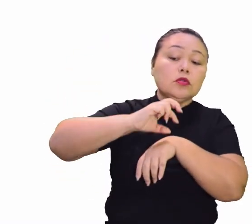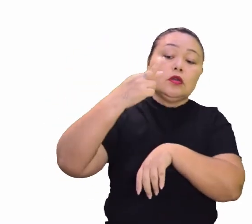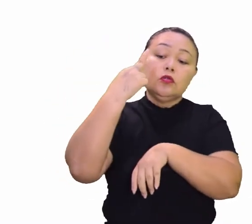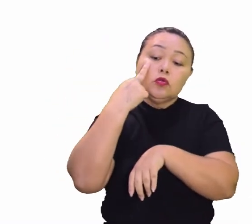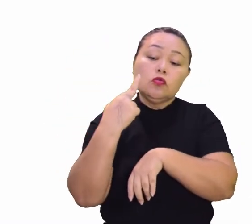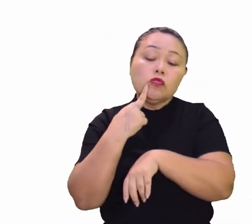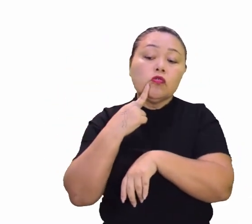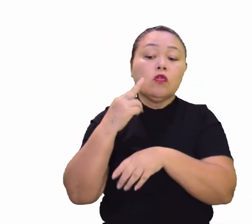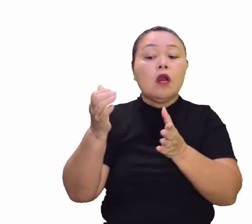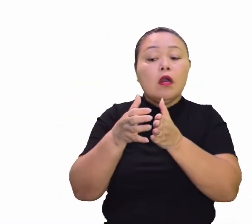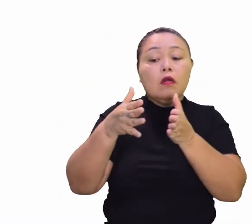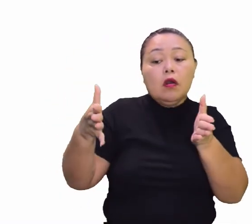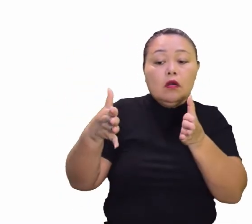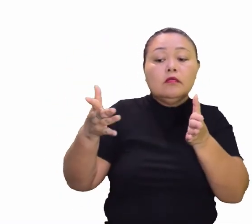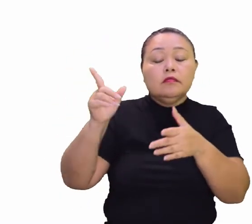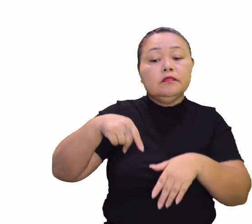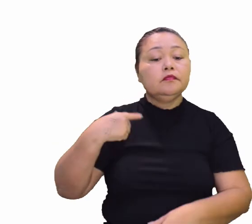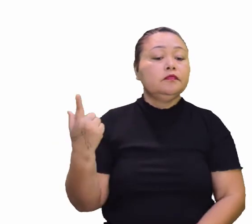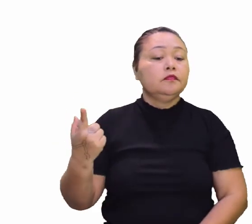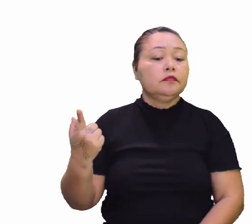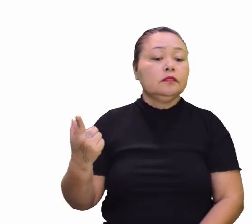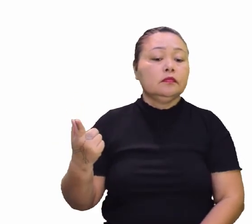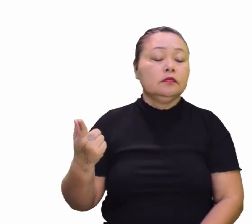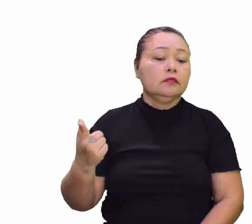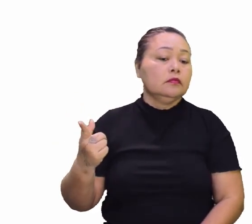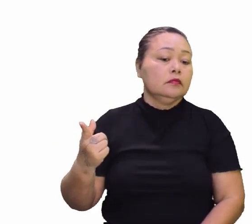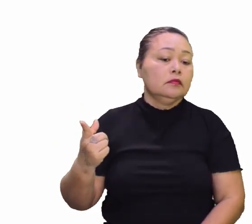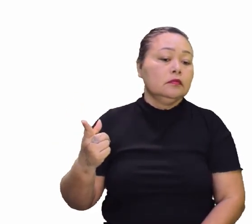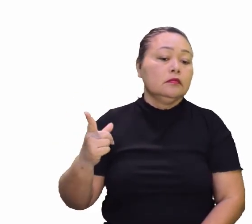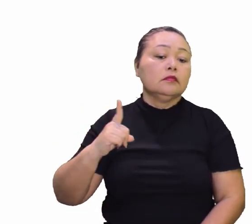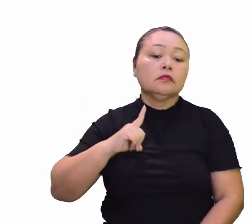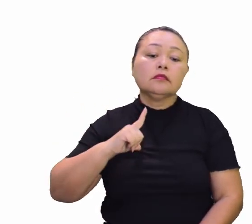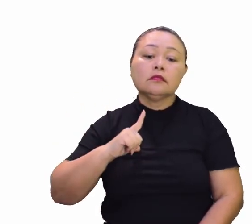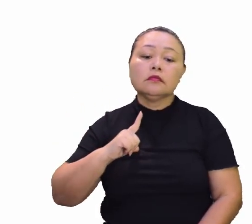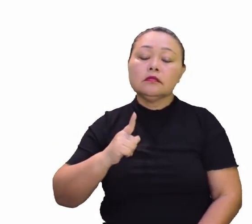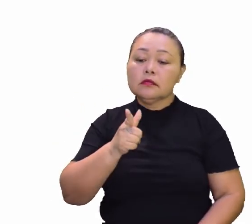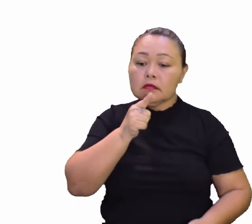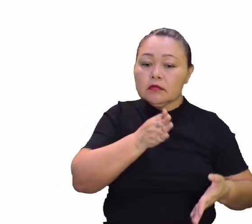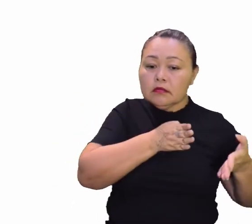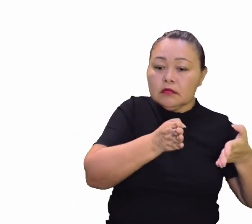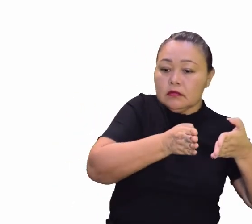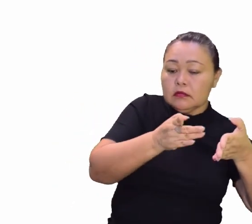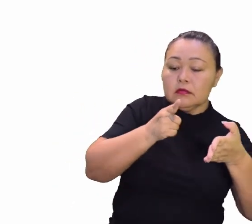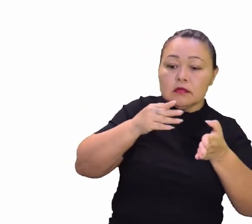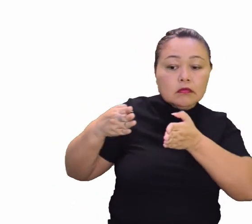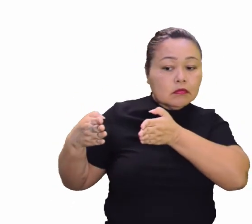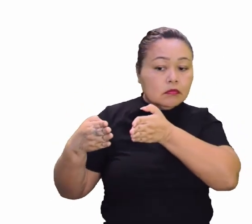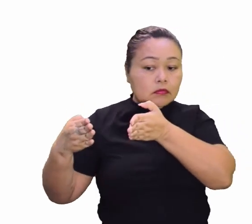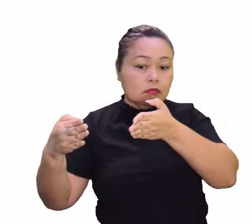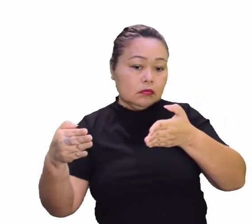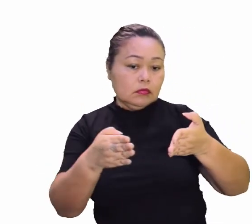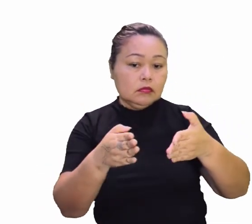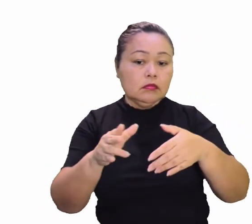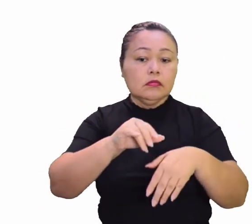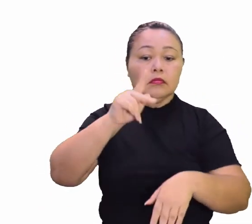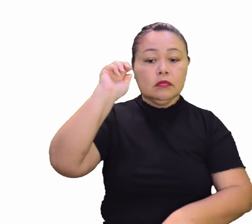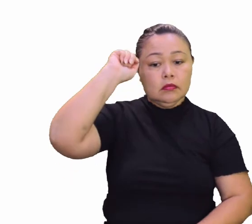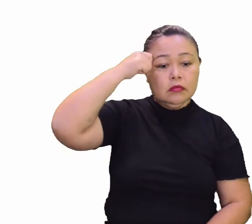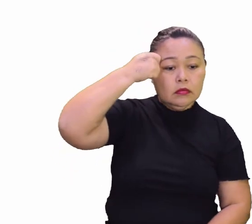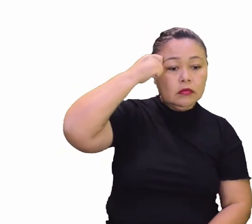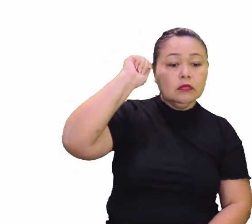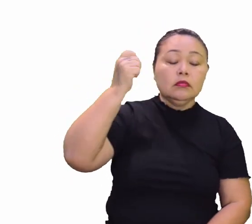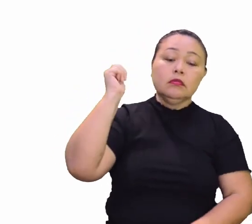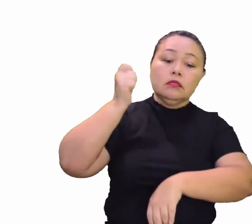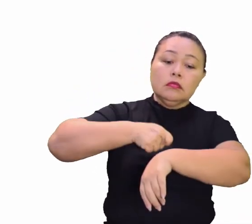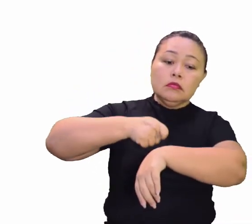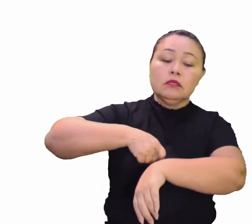Rondônia, ele é a maior bacia hidrográfica. Muito bem. Beleza? Tem como principais afluentes Rio Preto,